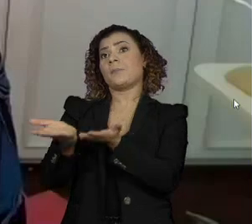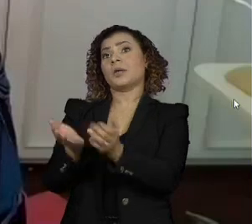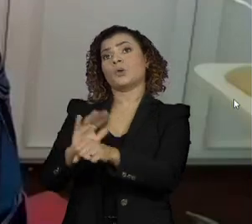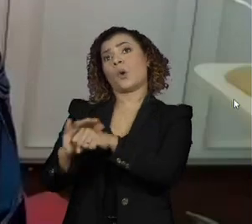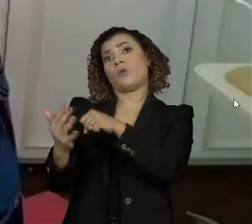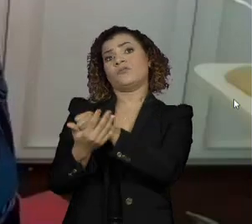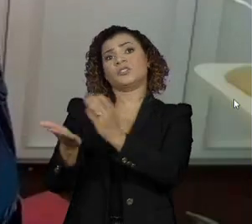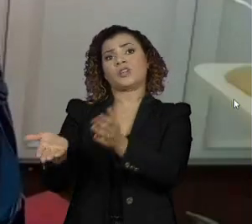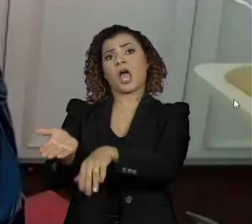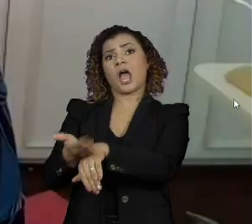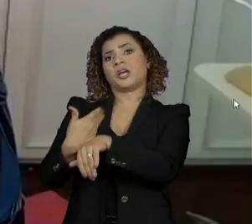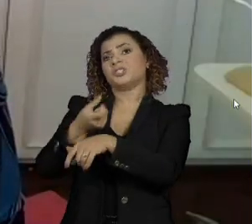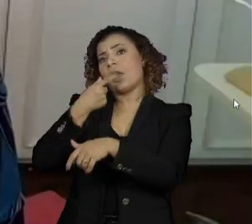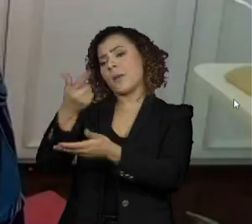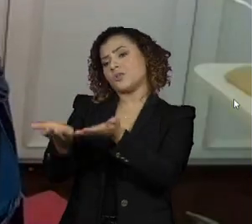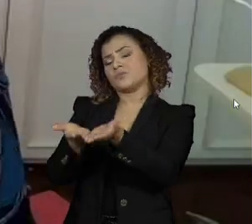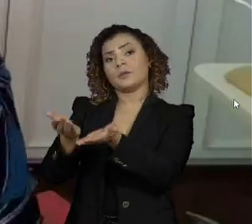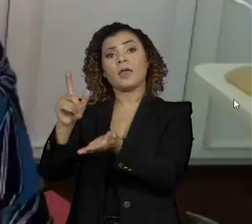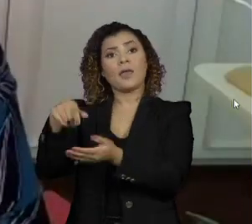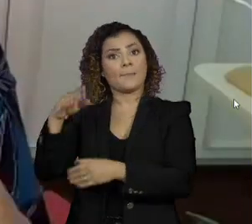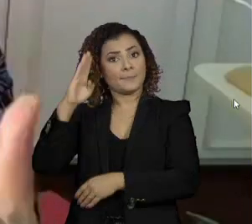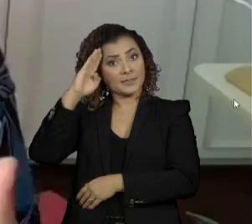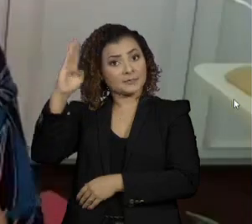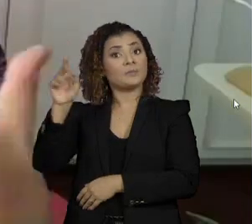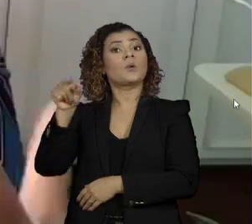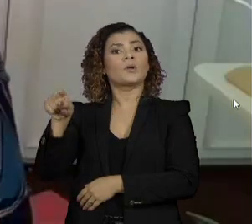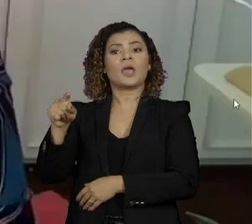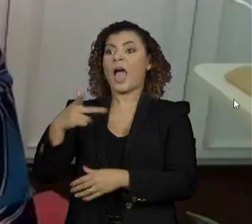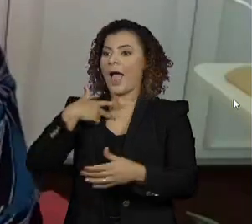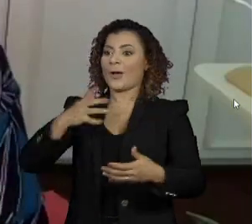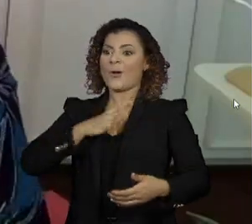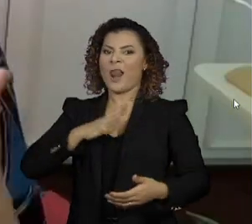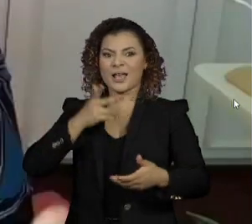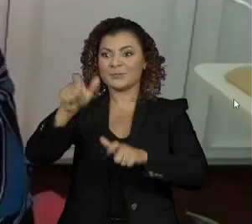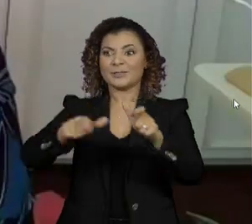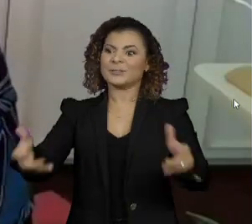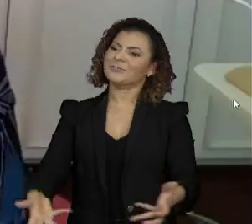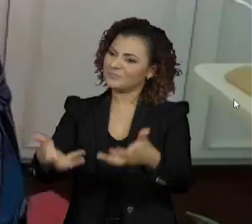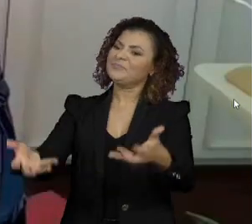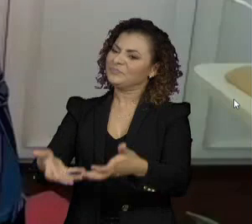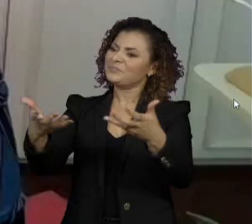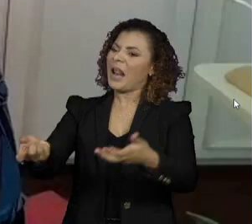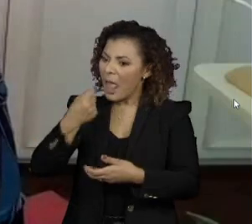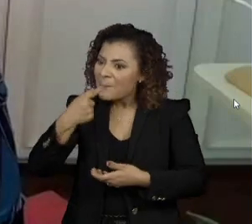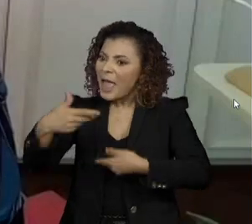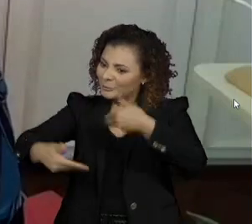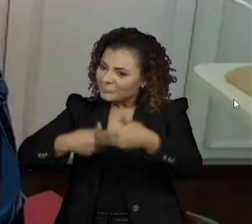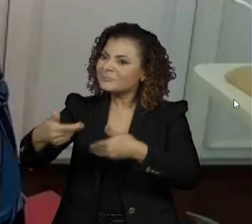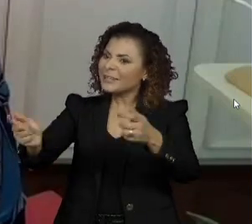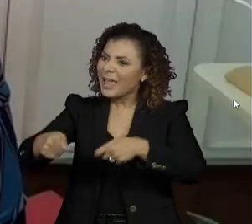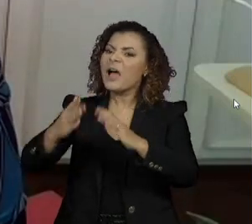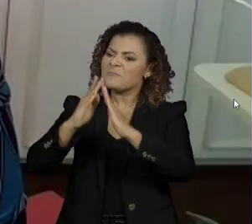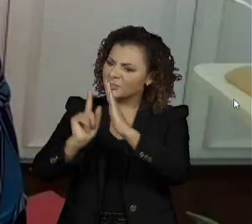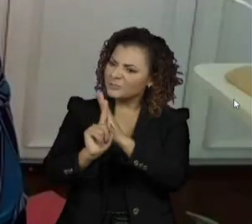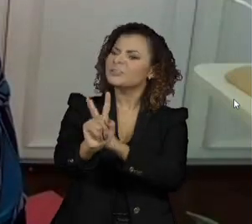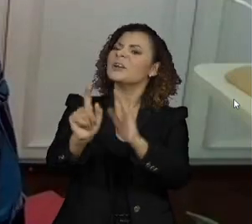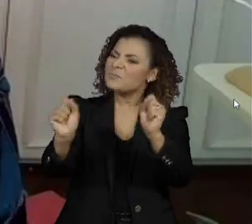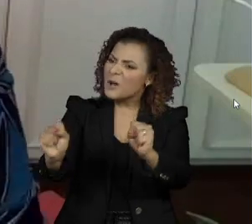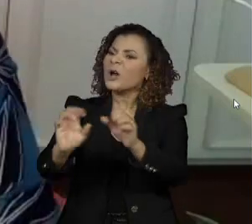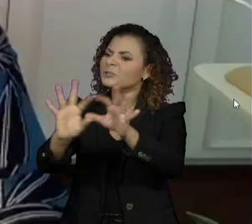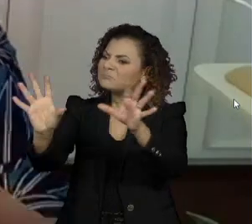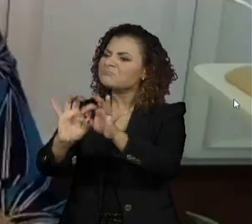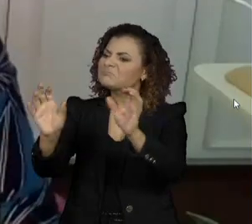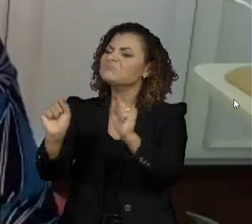esse é um elemento muito importante da estratégia, dar coragem às pessoas de buscar a exposição ao